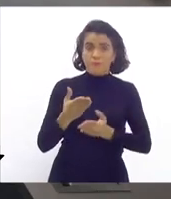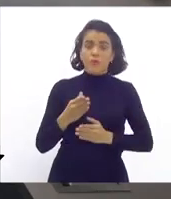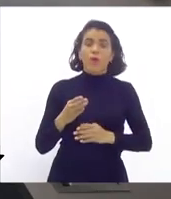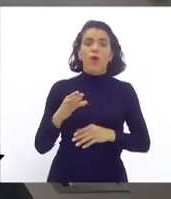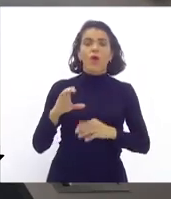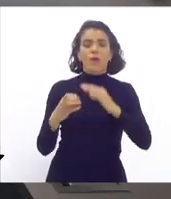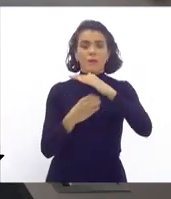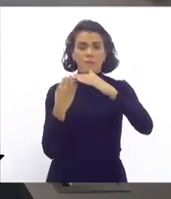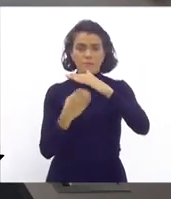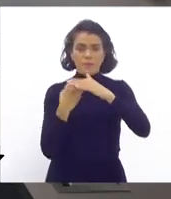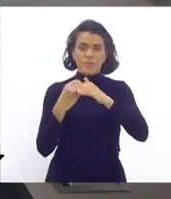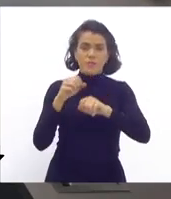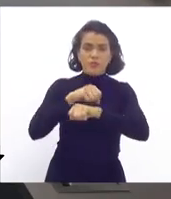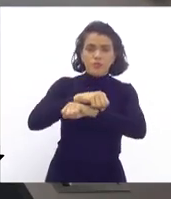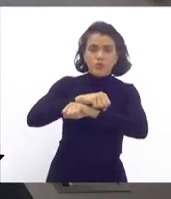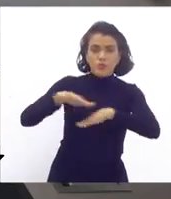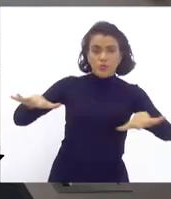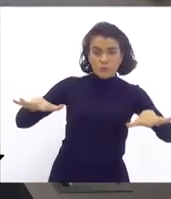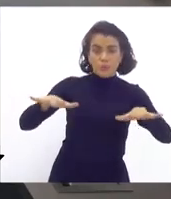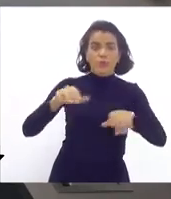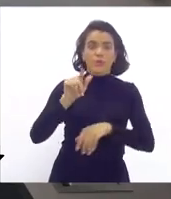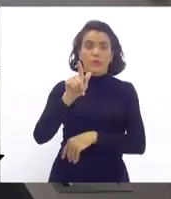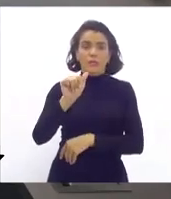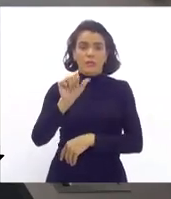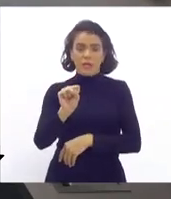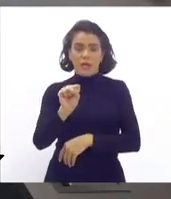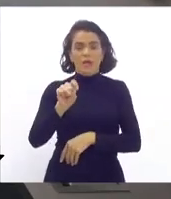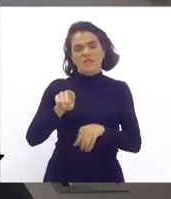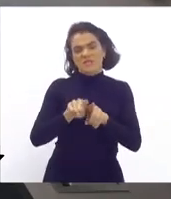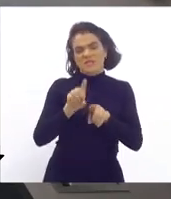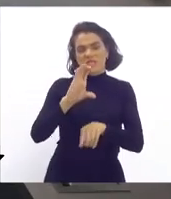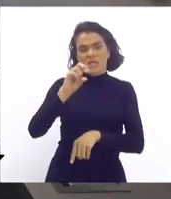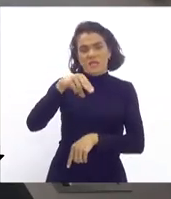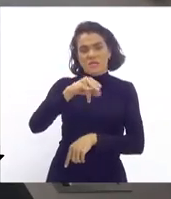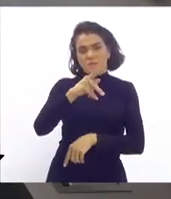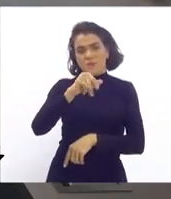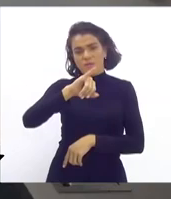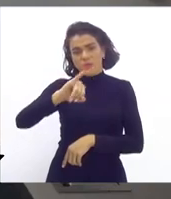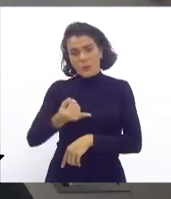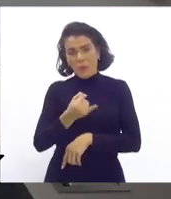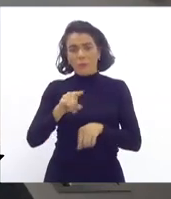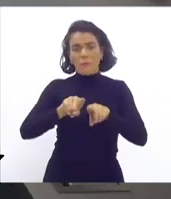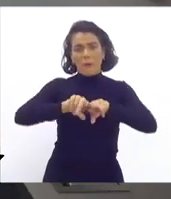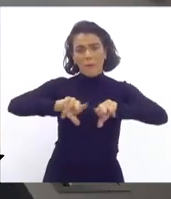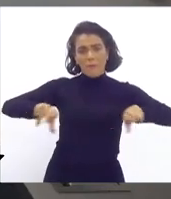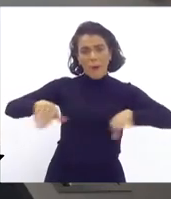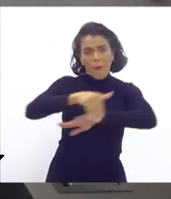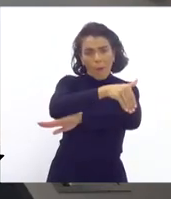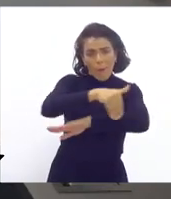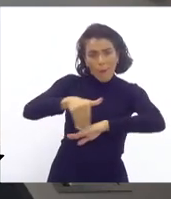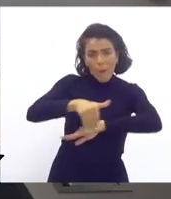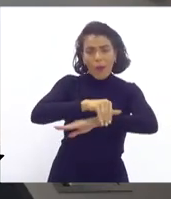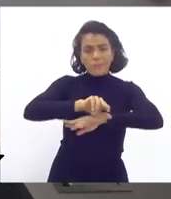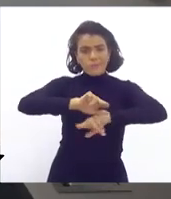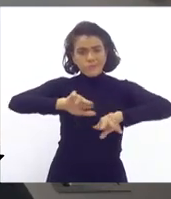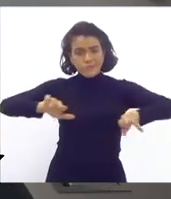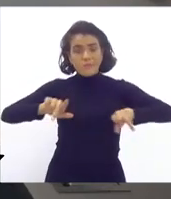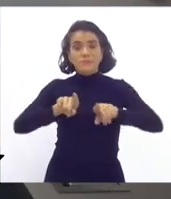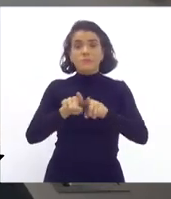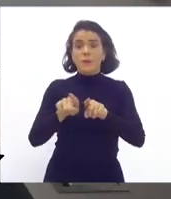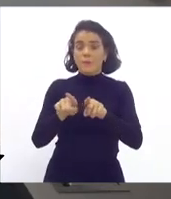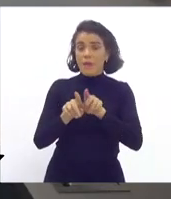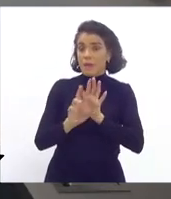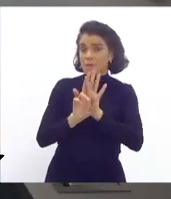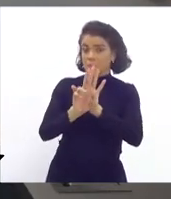distribuidora do gás do Rio de Janeiro inscrita sobre o CNPJ número tal com sede na Avenida das Américas primeiro tal neste ato representada por sua